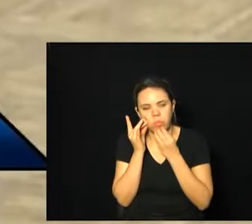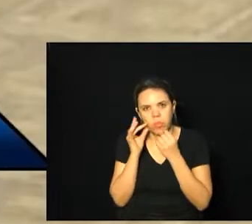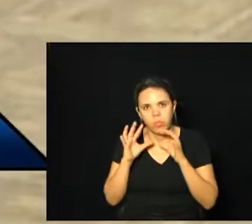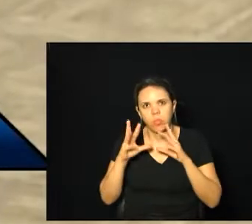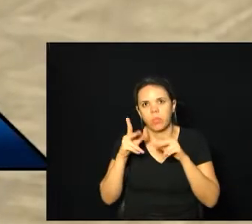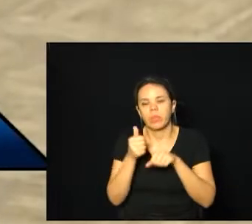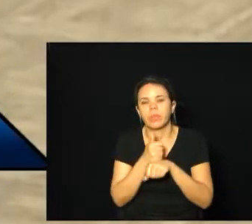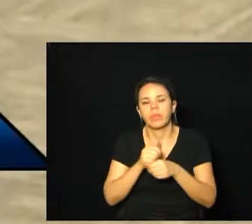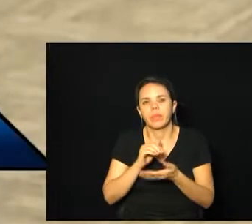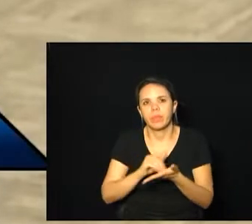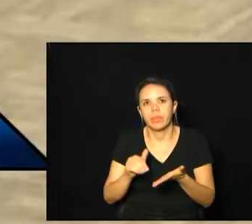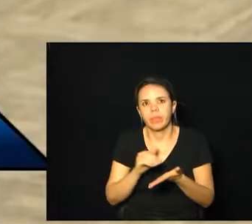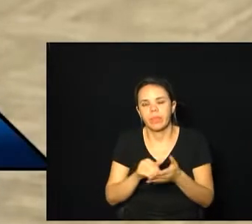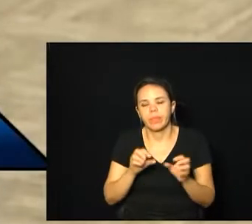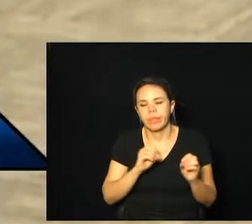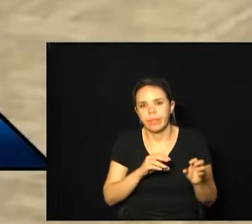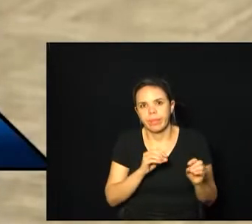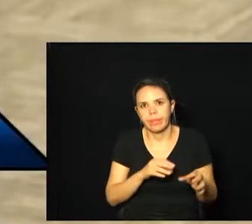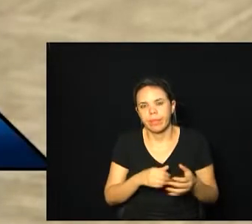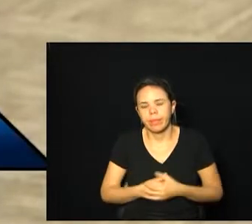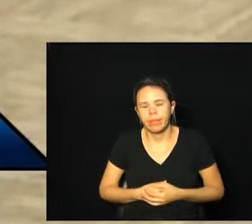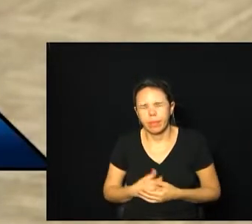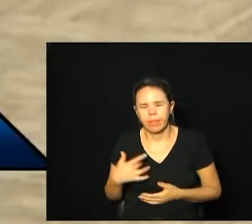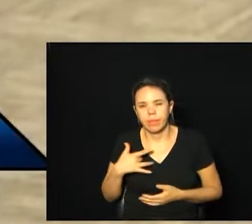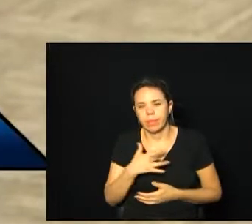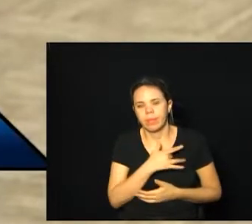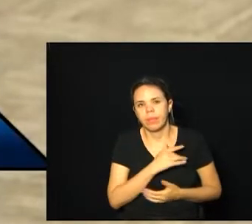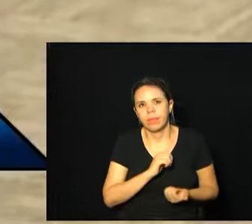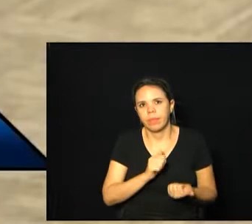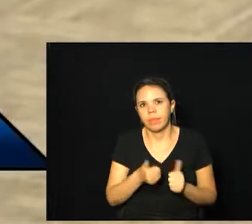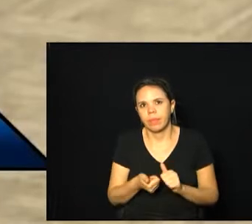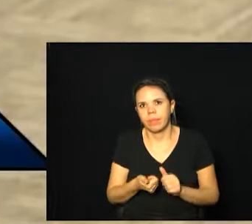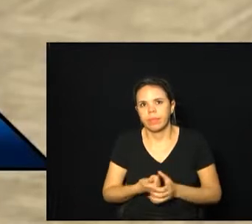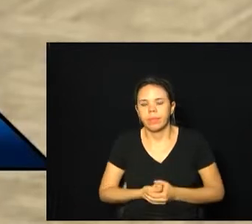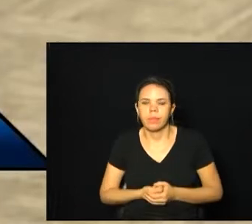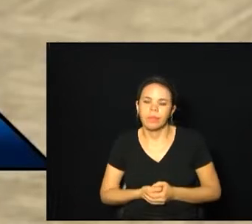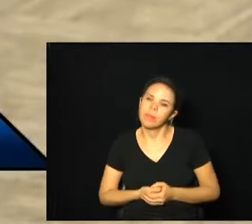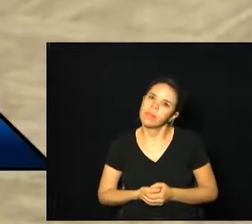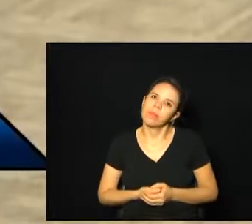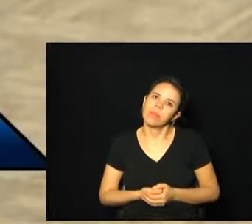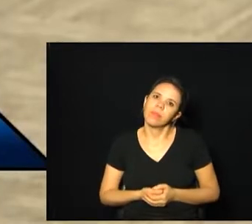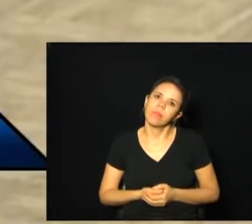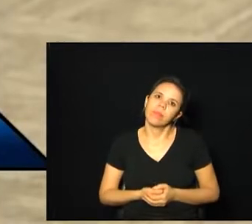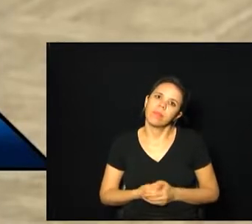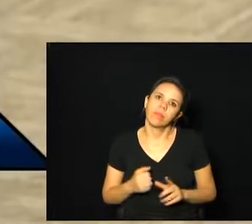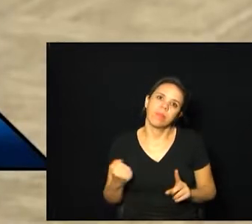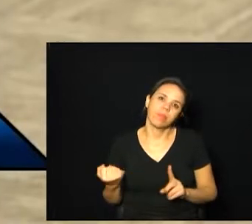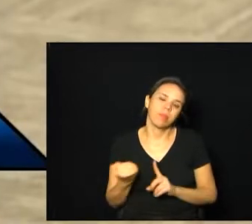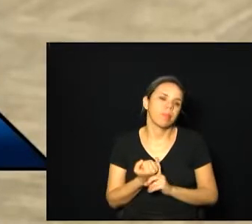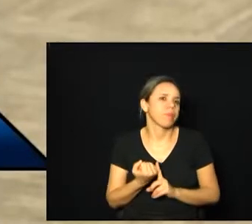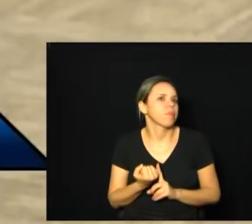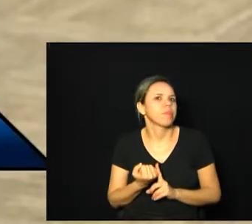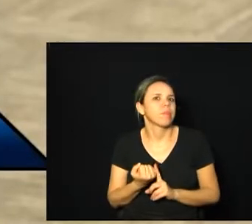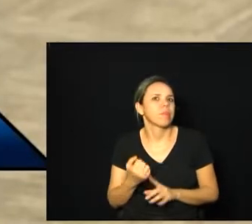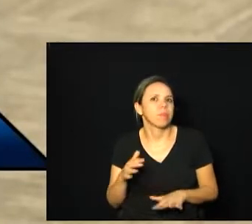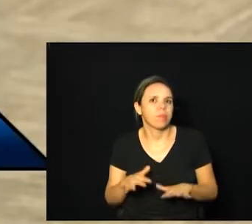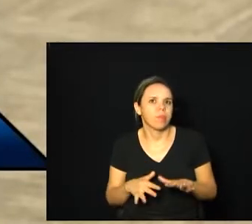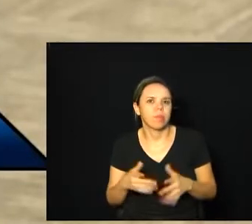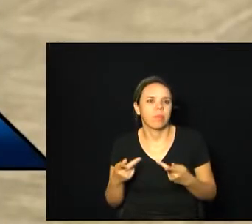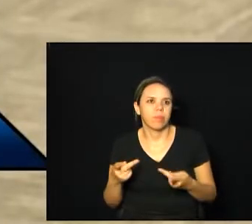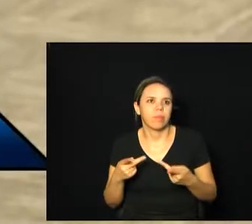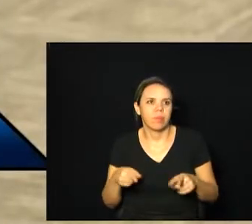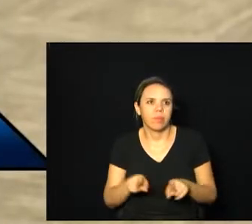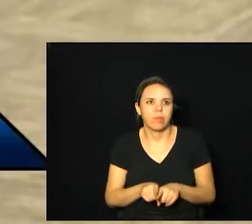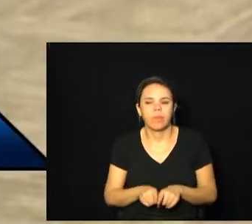todas essas secretarias, a educação, a saúde, esporte, assistência social, e convocar